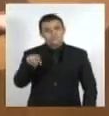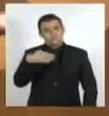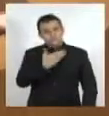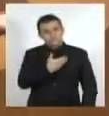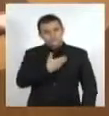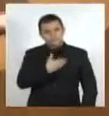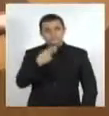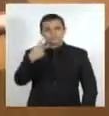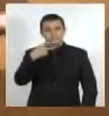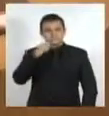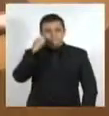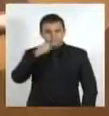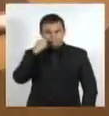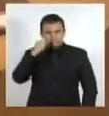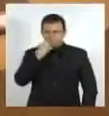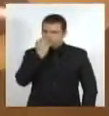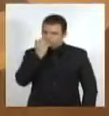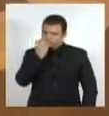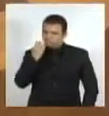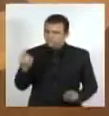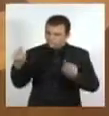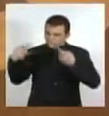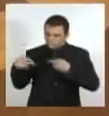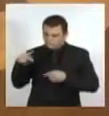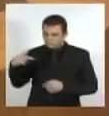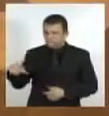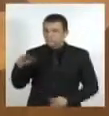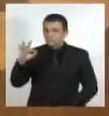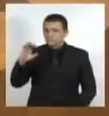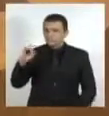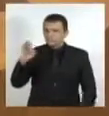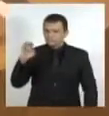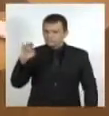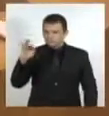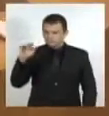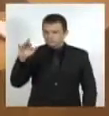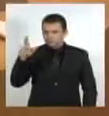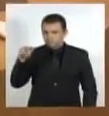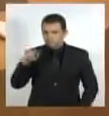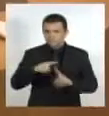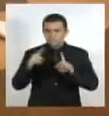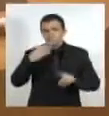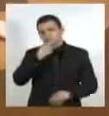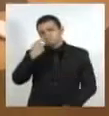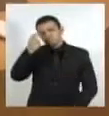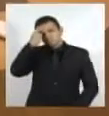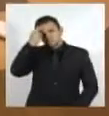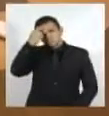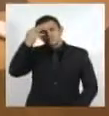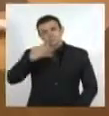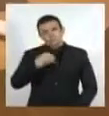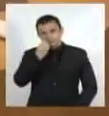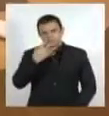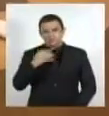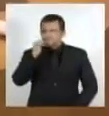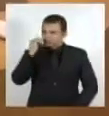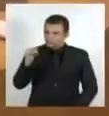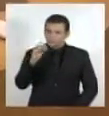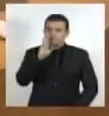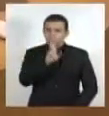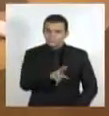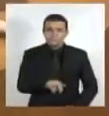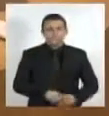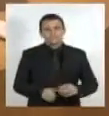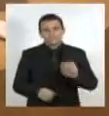de Cafeteira, mas homem sensato, homem de bem, disse: não posso fazer isso, não posso mandar prender o